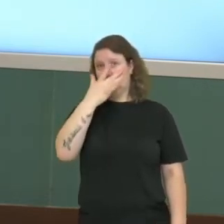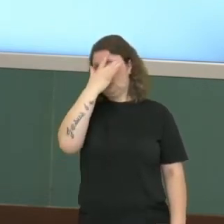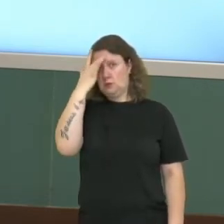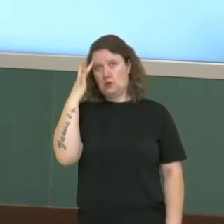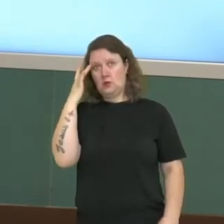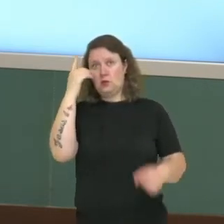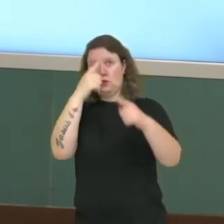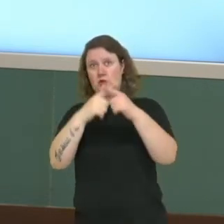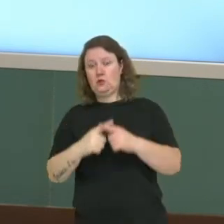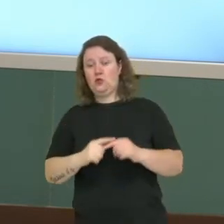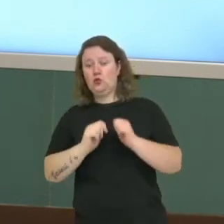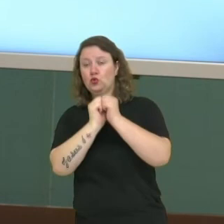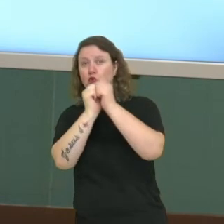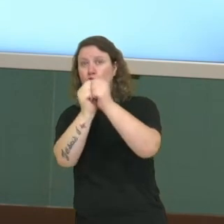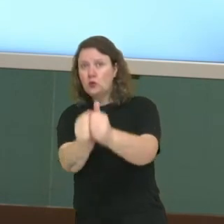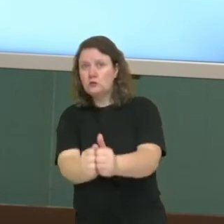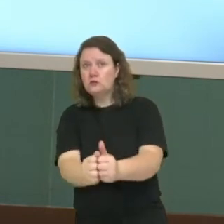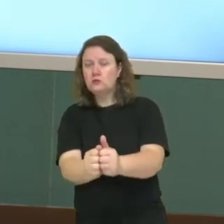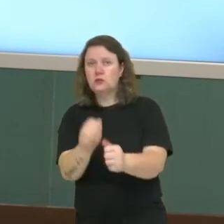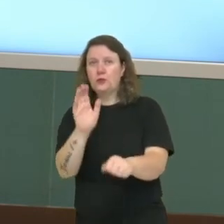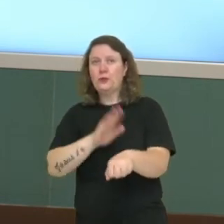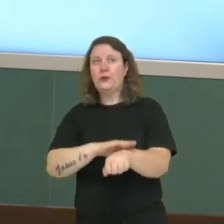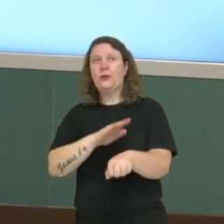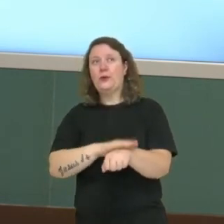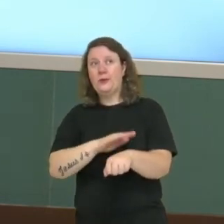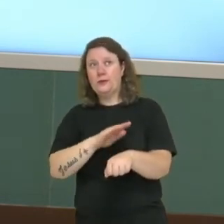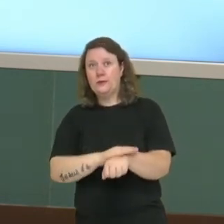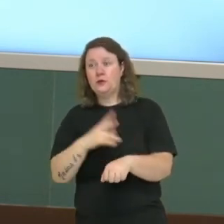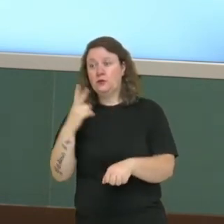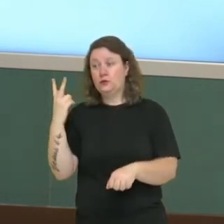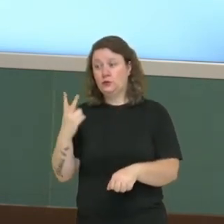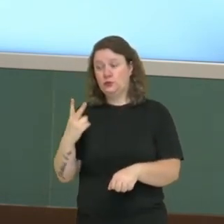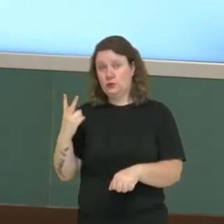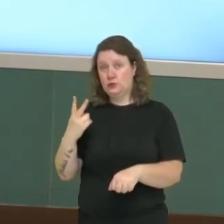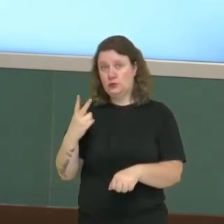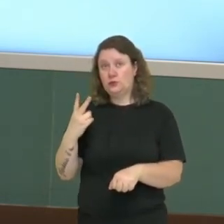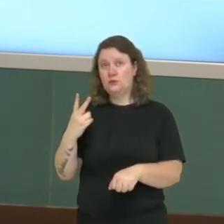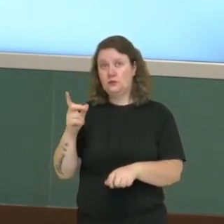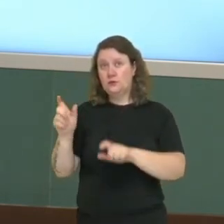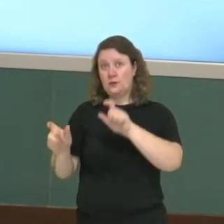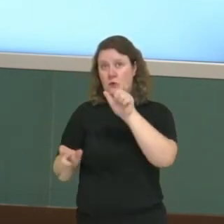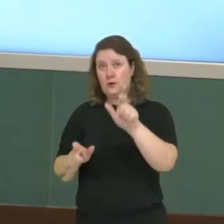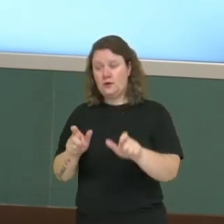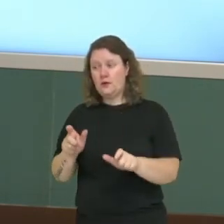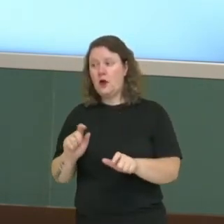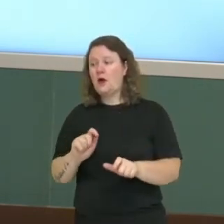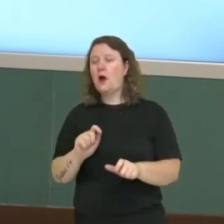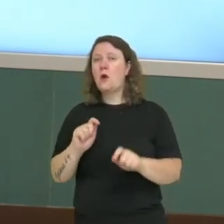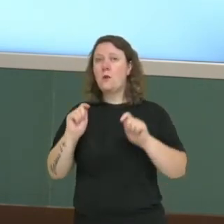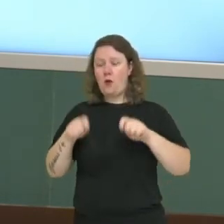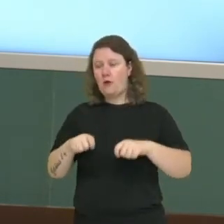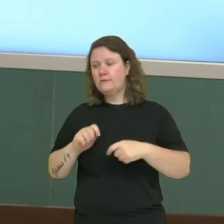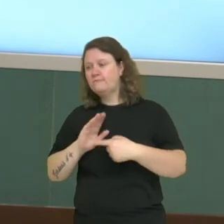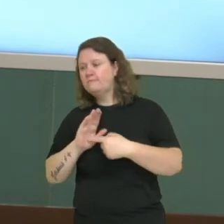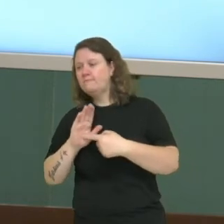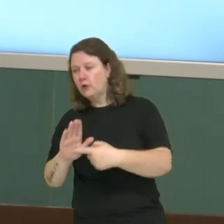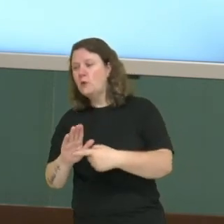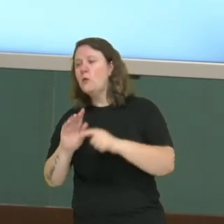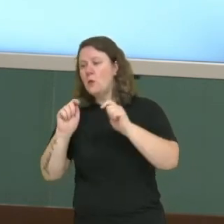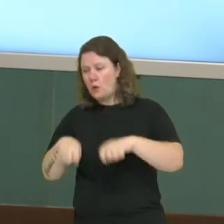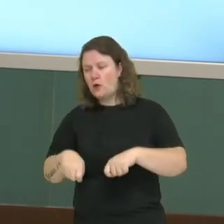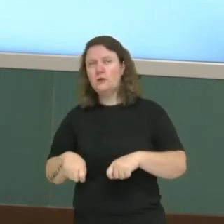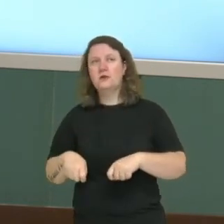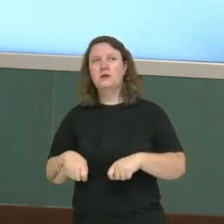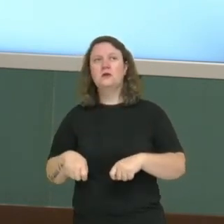num momento da prova, né, da distância, é dado um sinal que os atletas daí têm que fazer um